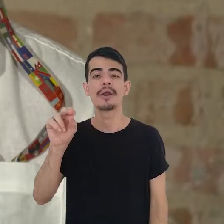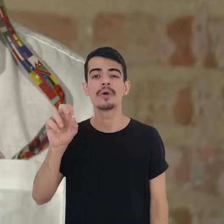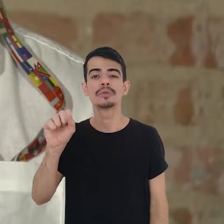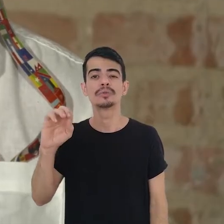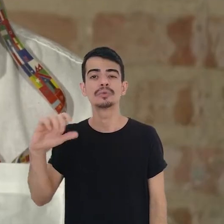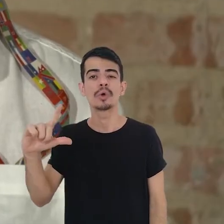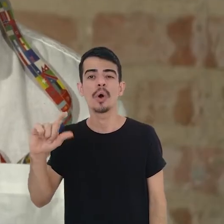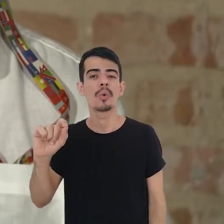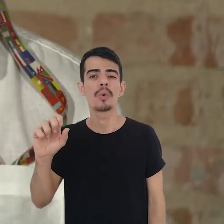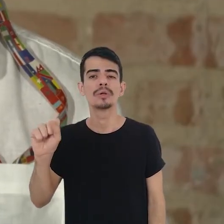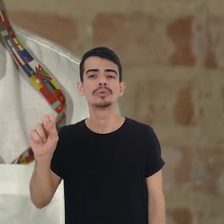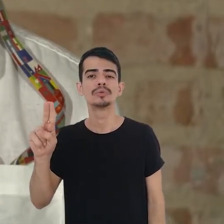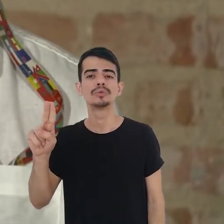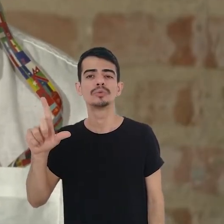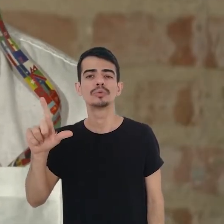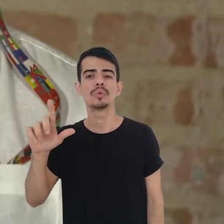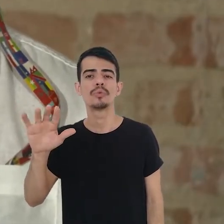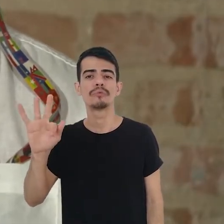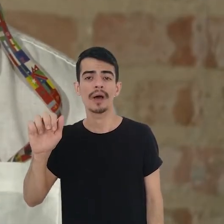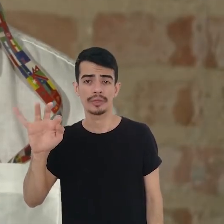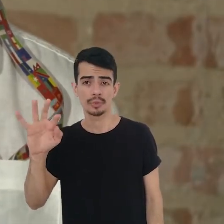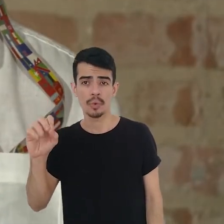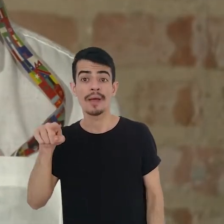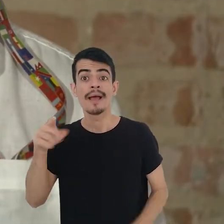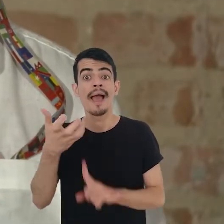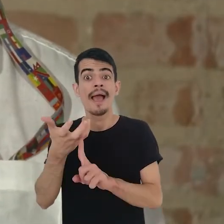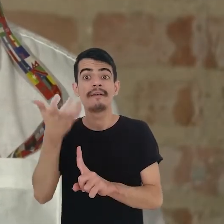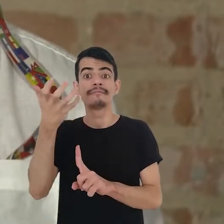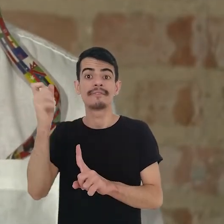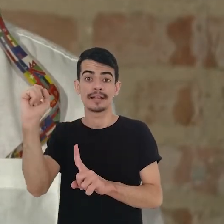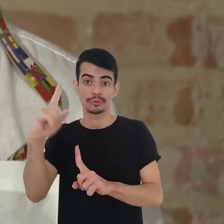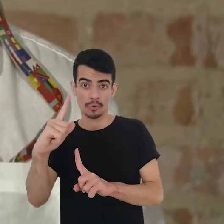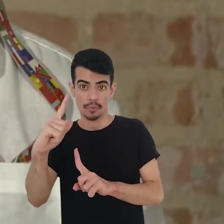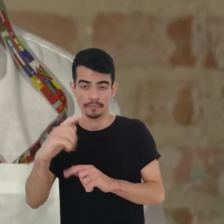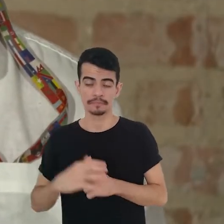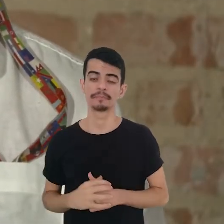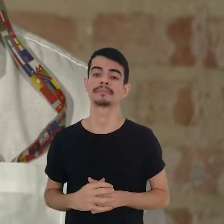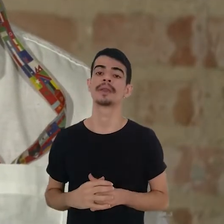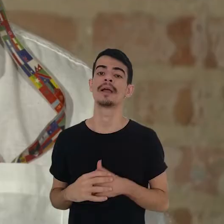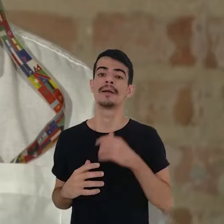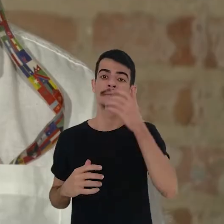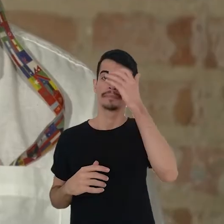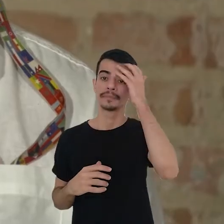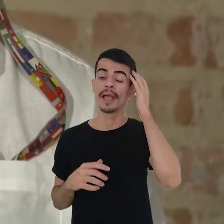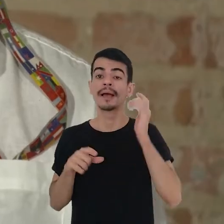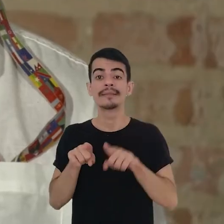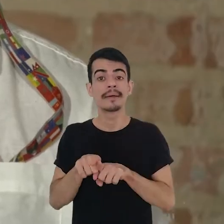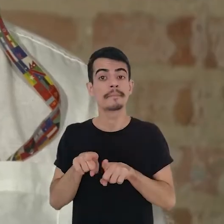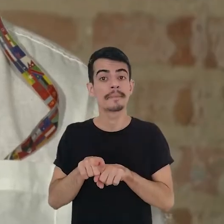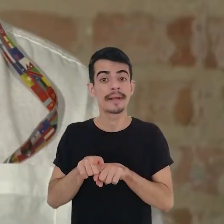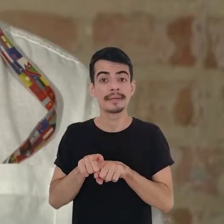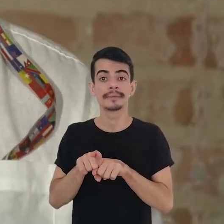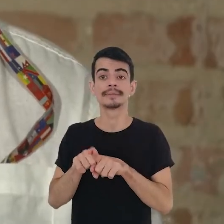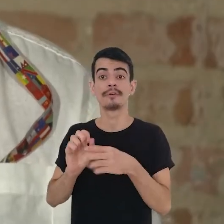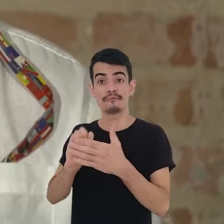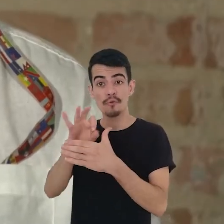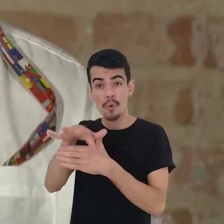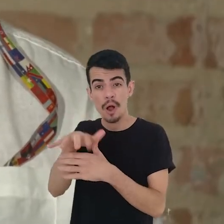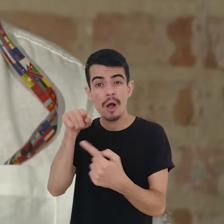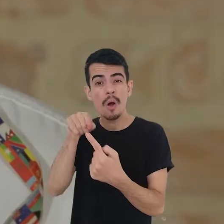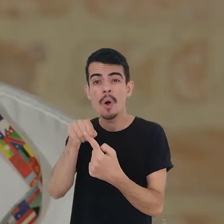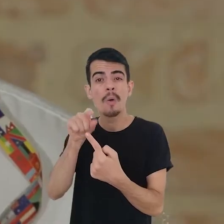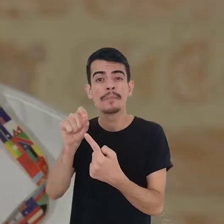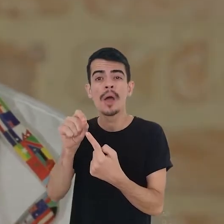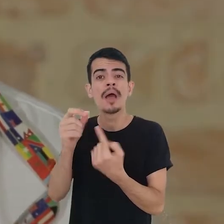sulfato que reflete a radiação solar, mas também o vulcanismo está associado a processo de